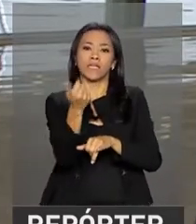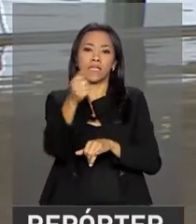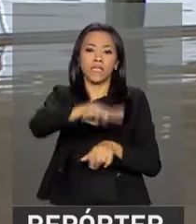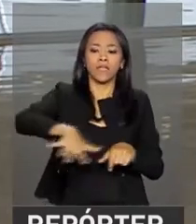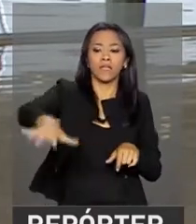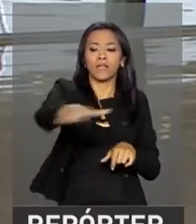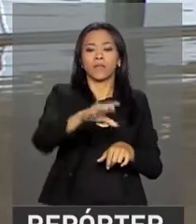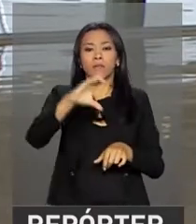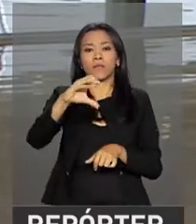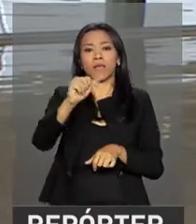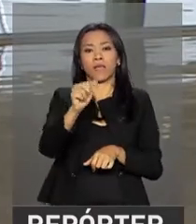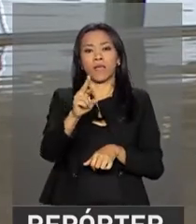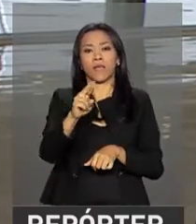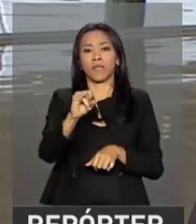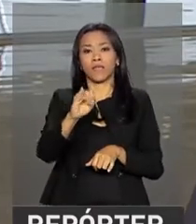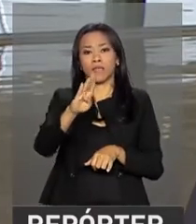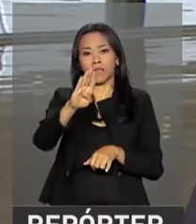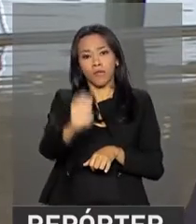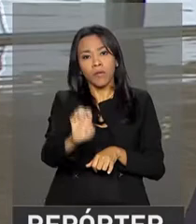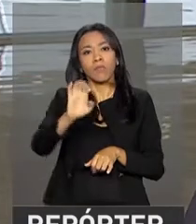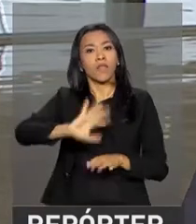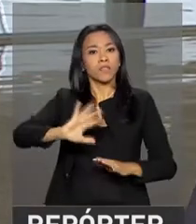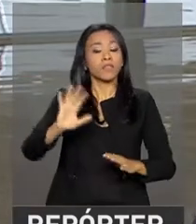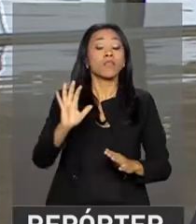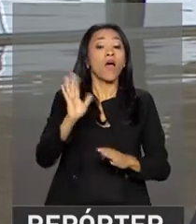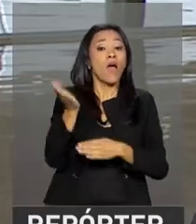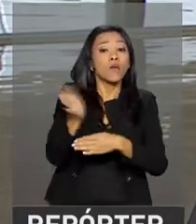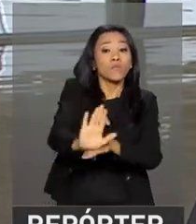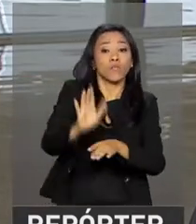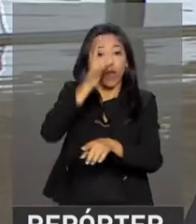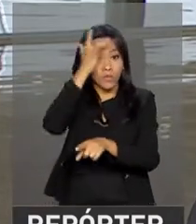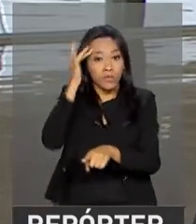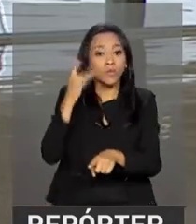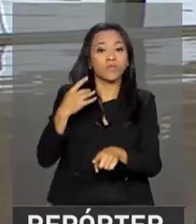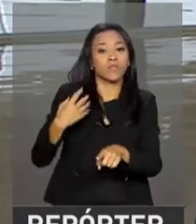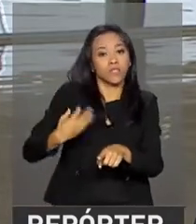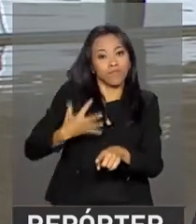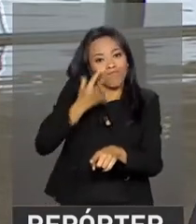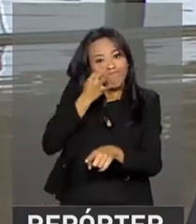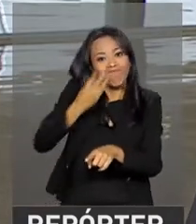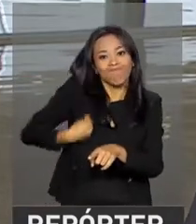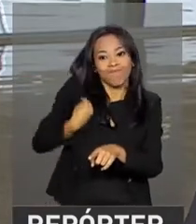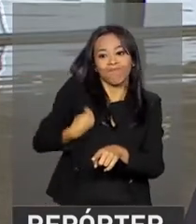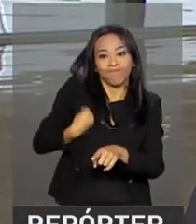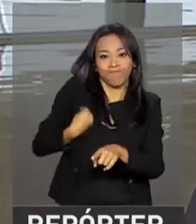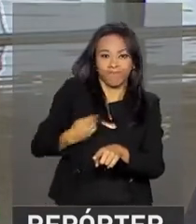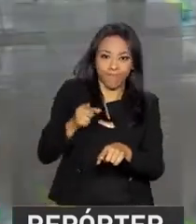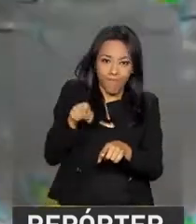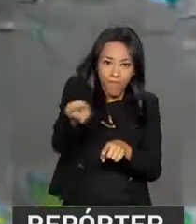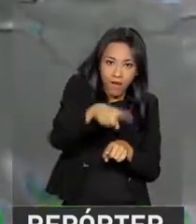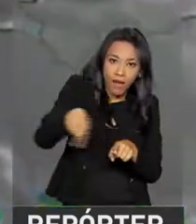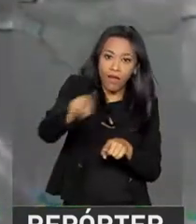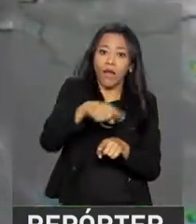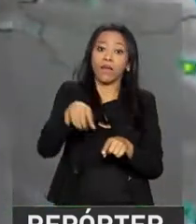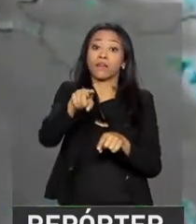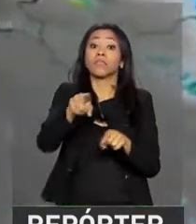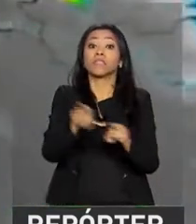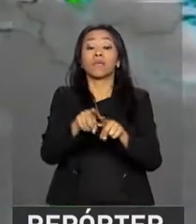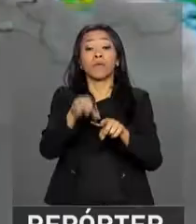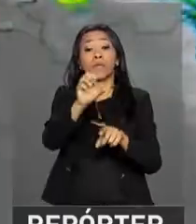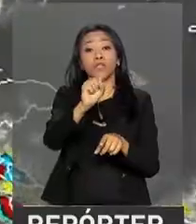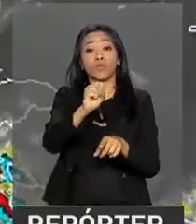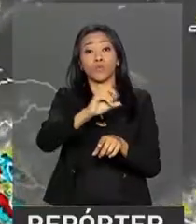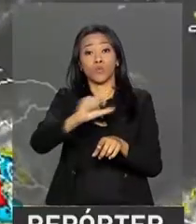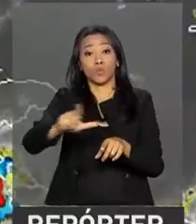aí de brasileiros que estão na região. Essa ilha de San Martín, outras ilhas e países caribenhos, além do sul dos Estados Unidos,